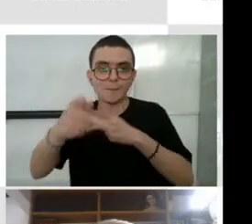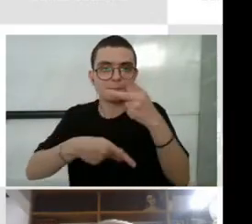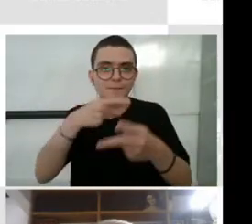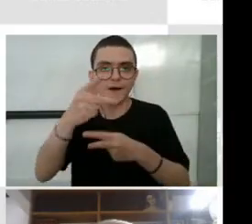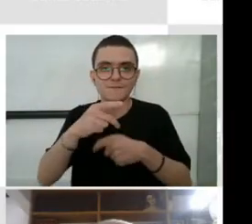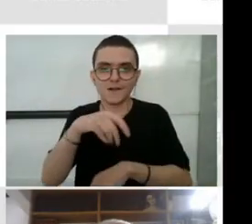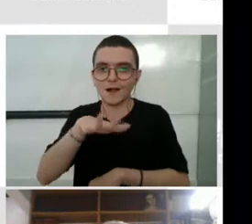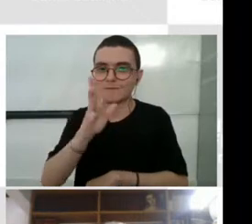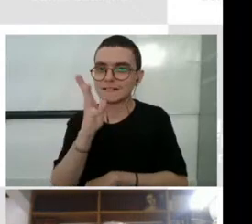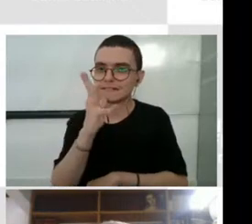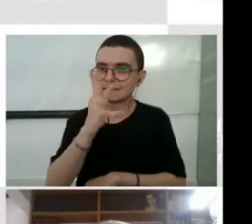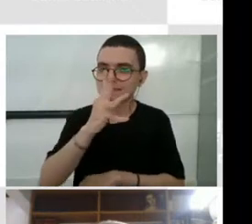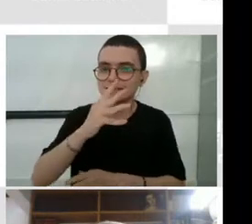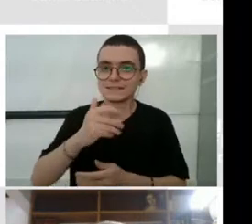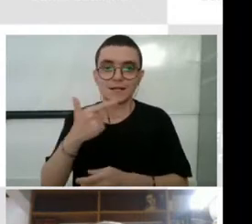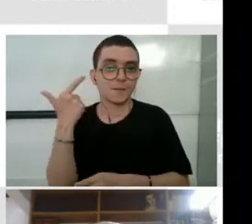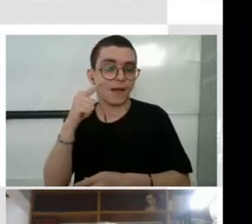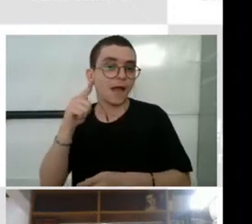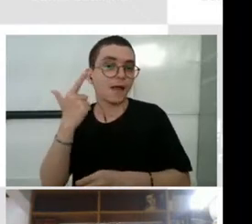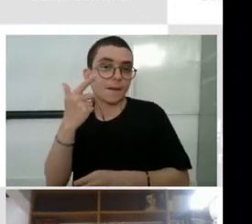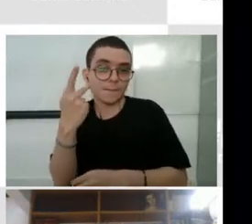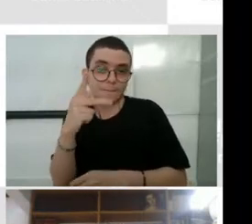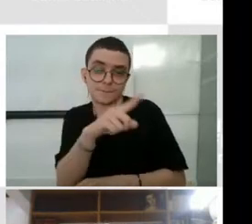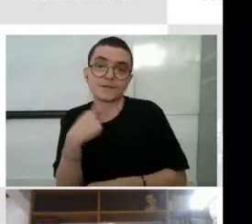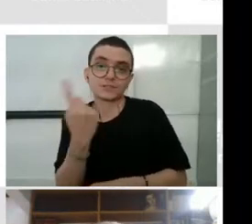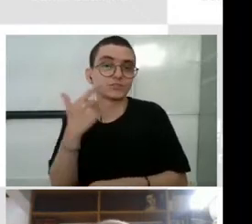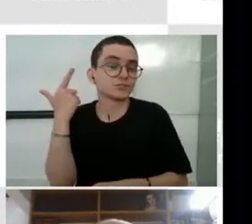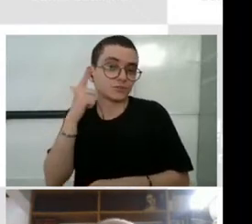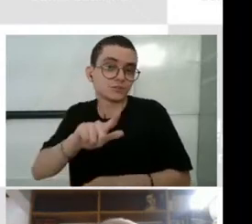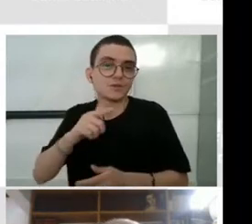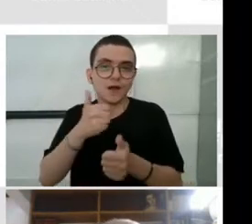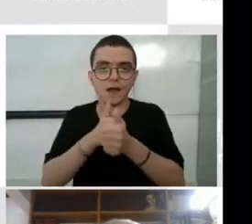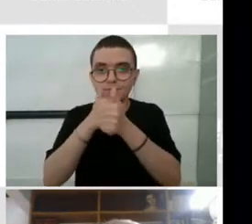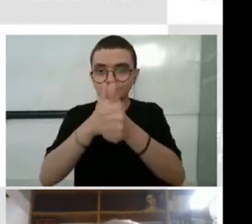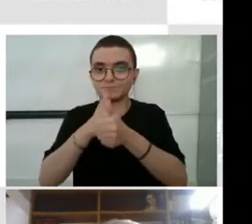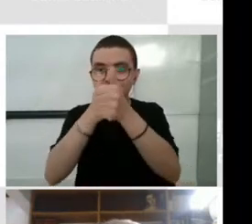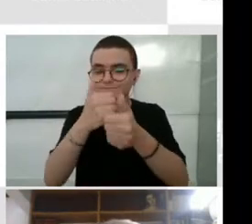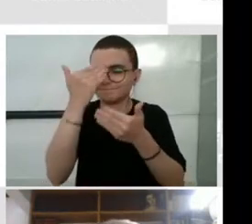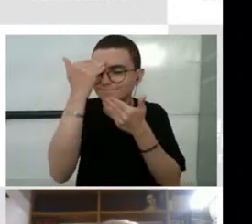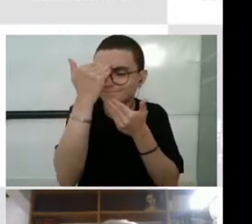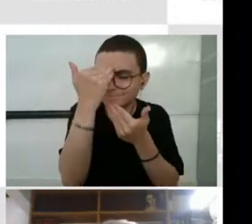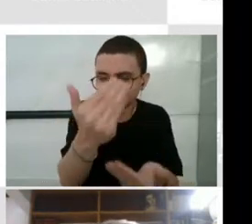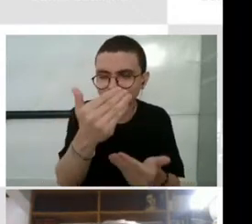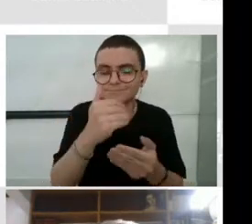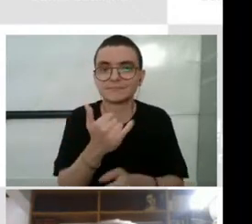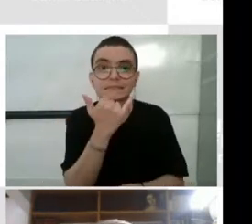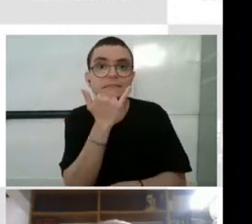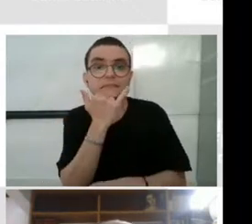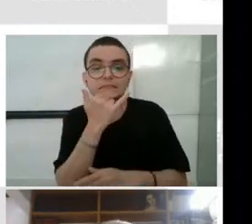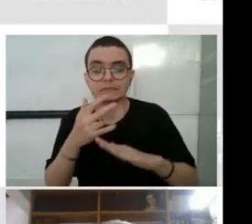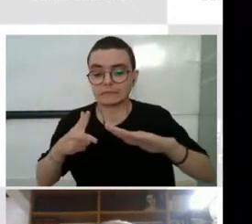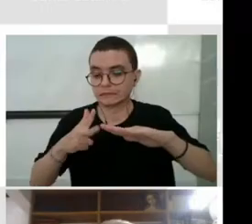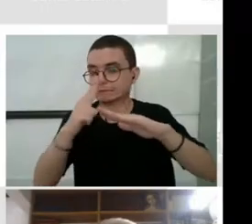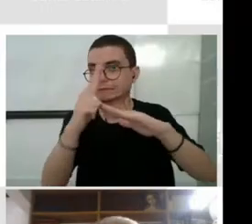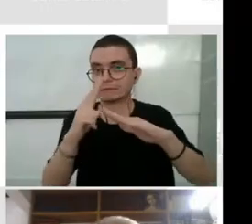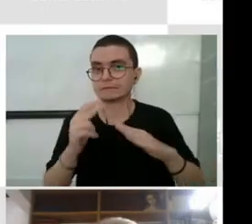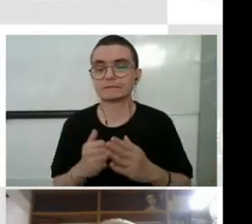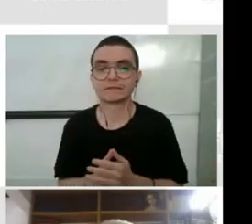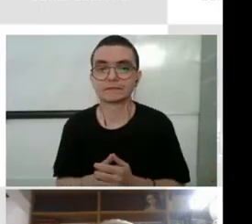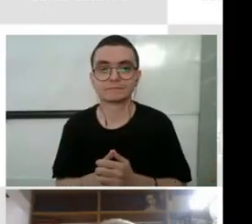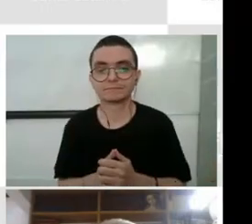mais devagar para eles conseguirem acompanhar. Uhum. Tá, obrigado, professor. Desculpa interrompê-lo.